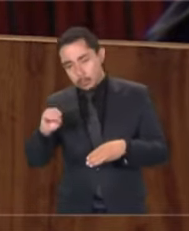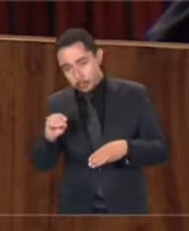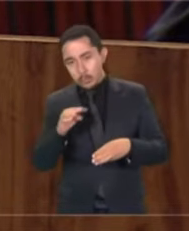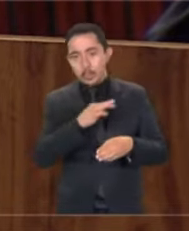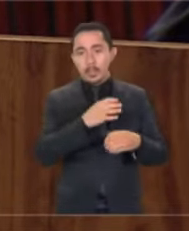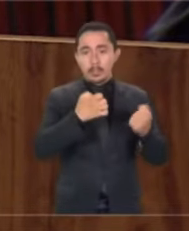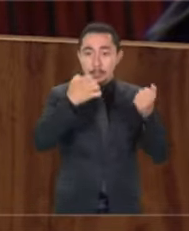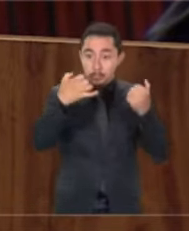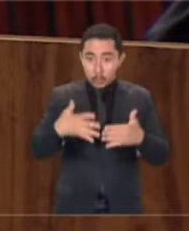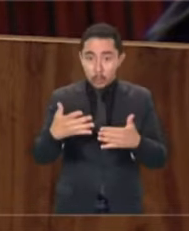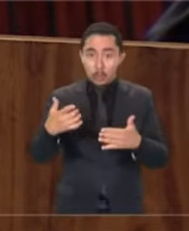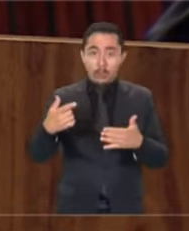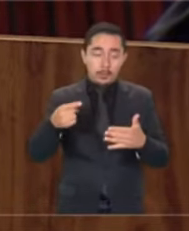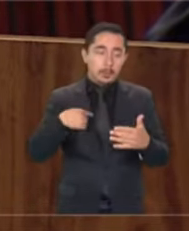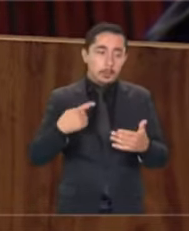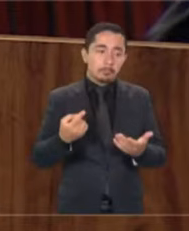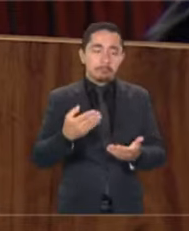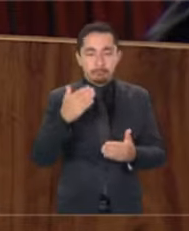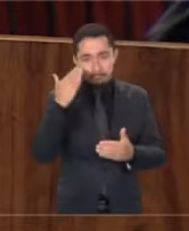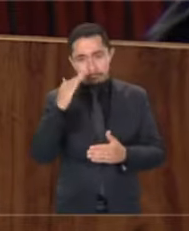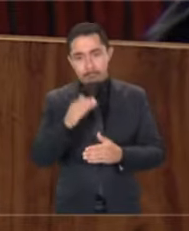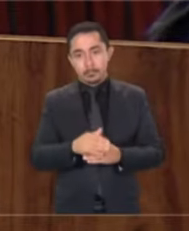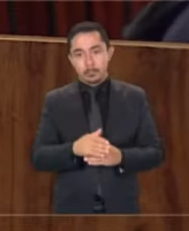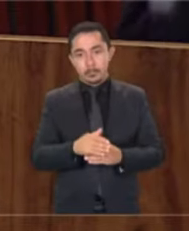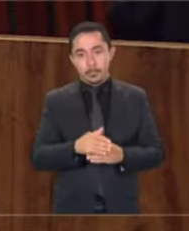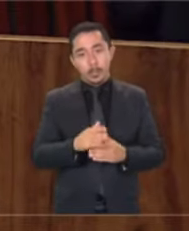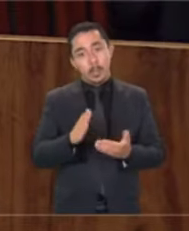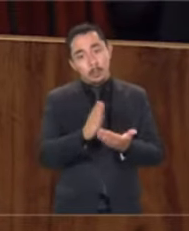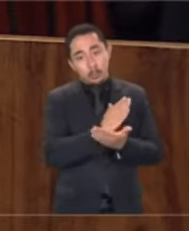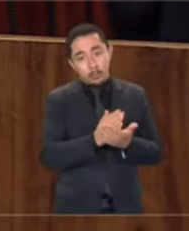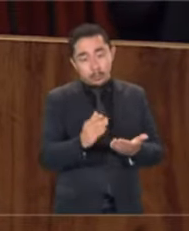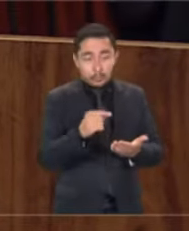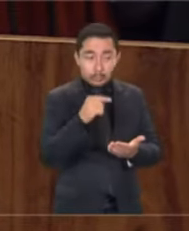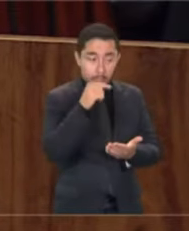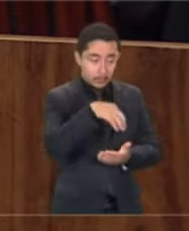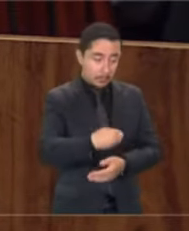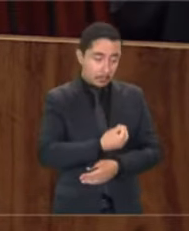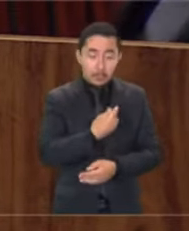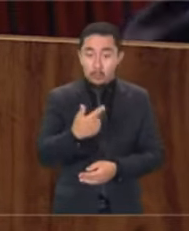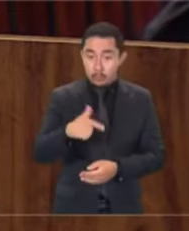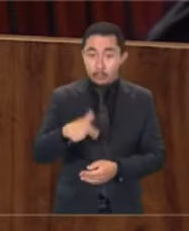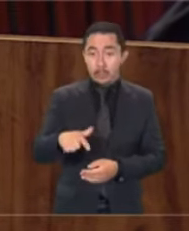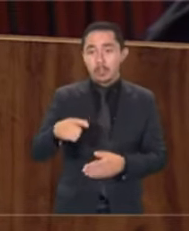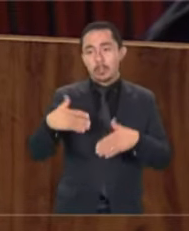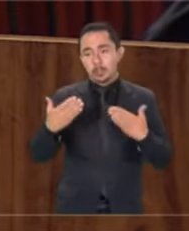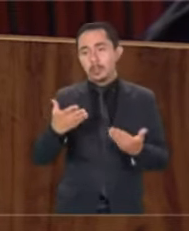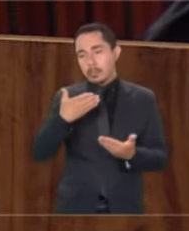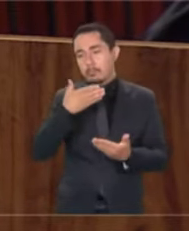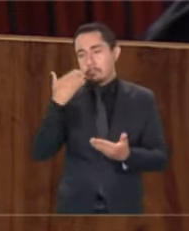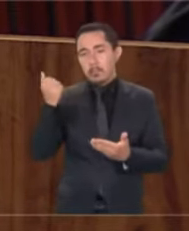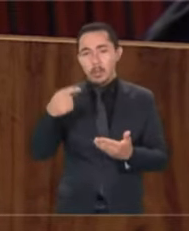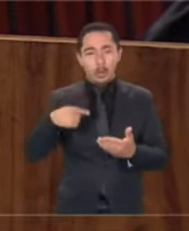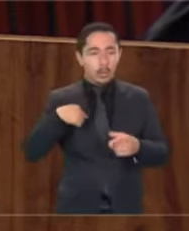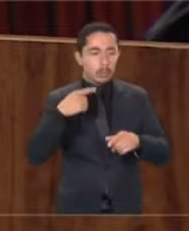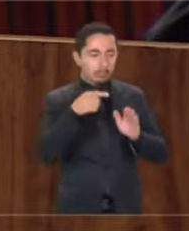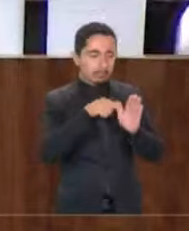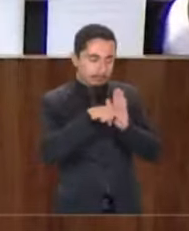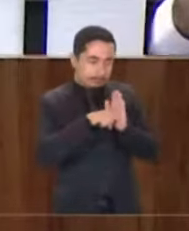uma composição que, com alguns que não estavam aqui naquela ocasião, eu gostaria de trazer voto vista o meu